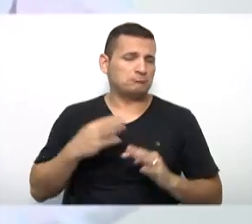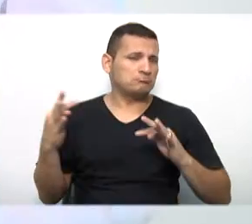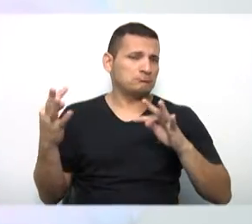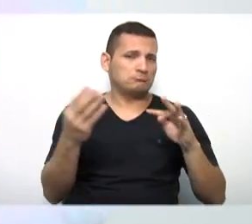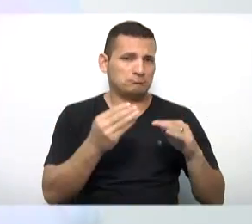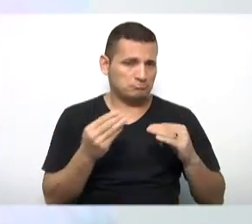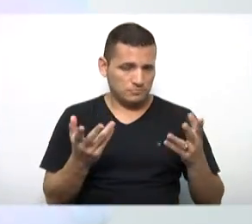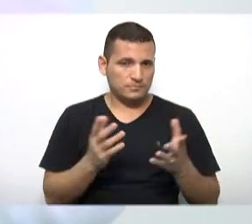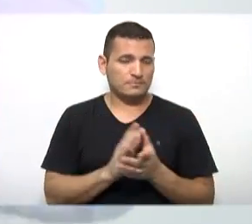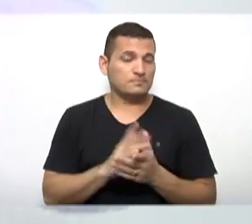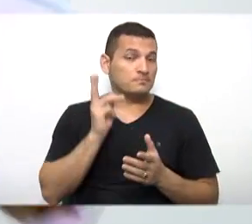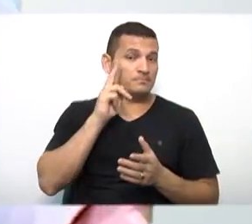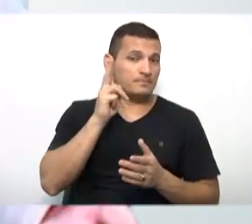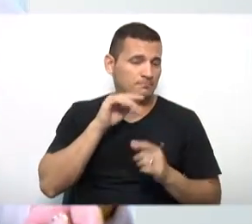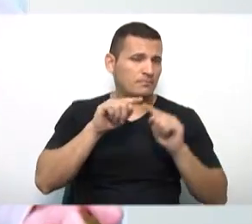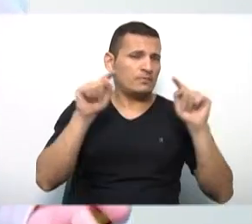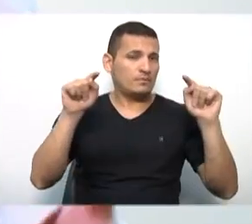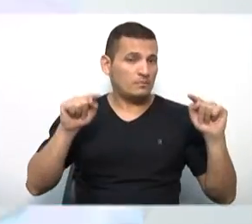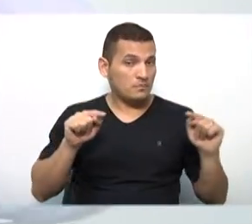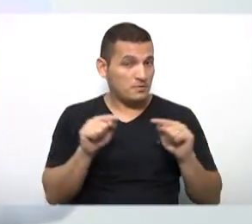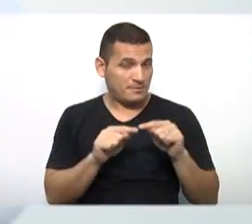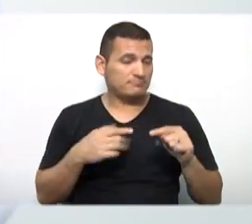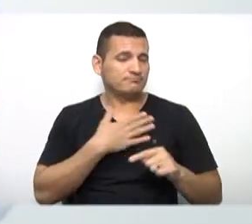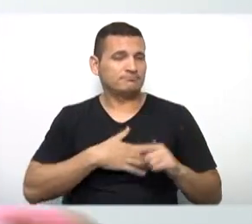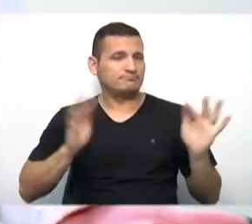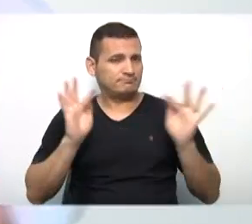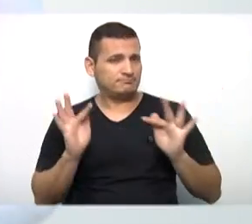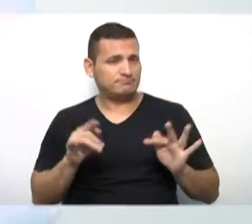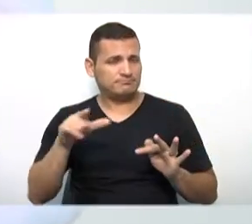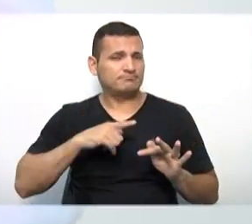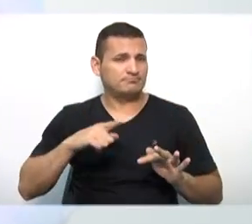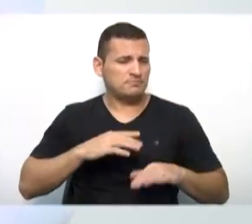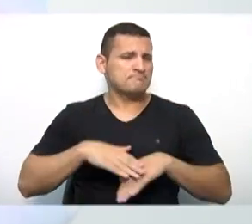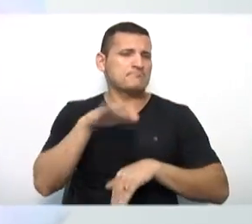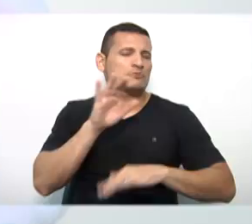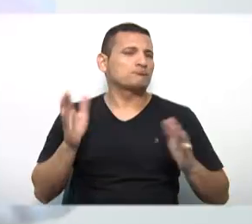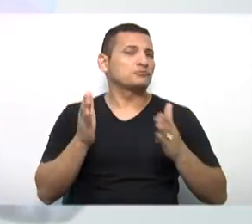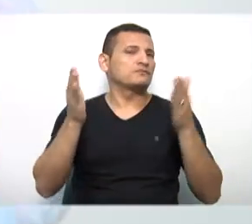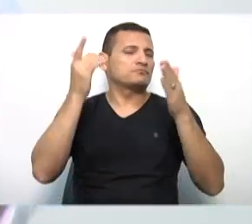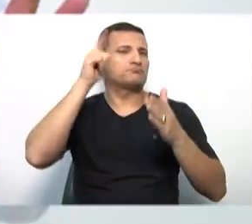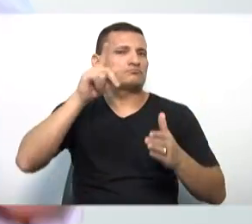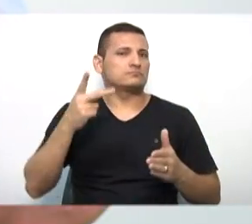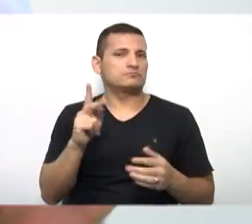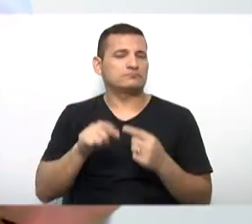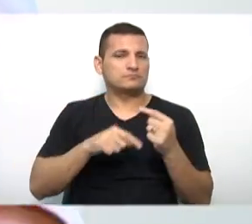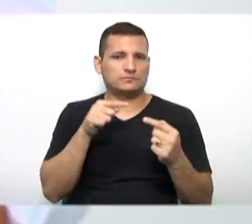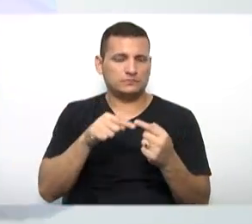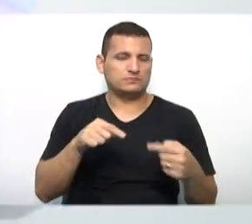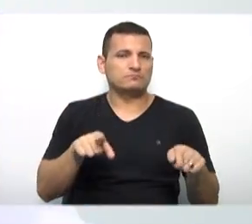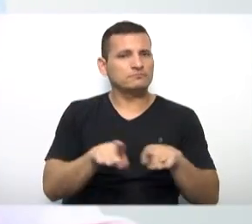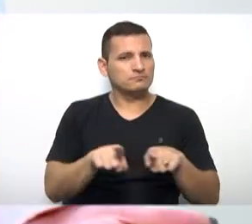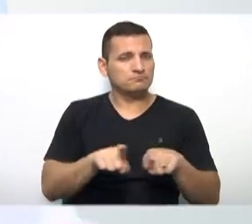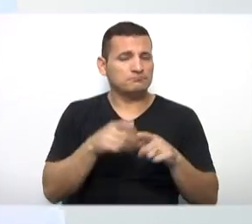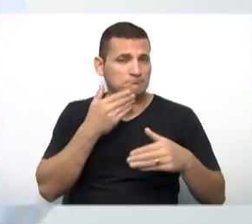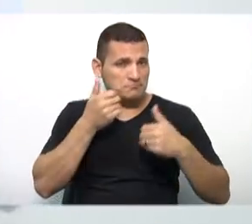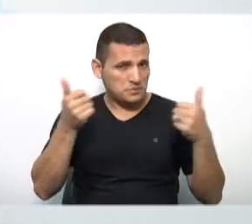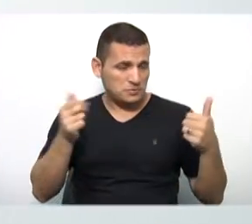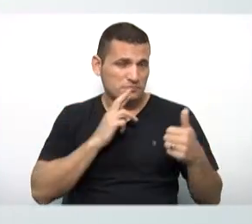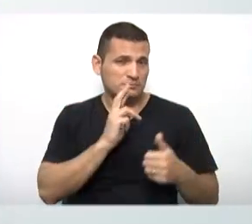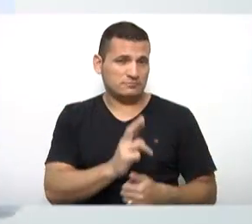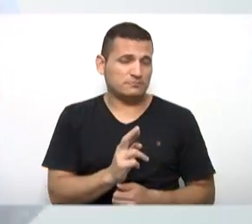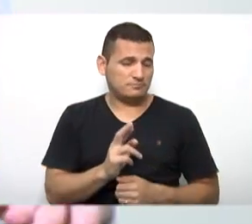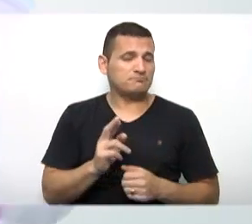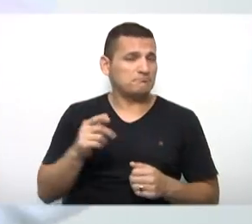lembre-se, colaboradores satisfeitos ficam mais motivados a baterem suas metas e, consequentemente, melhores resultados